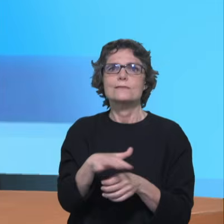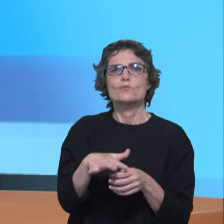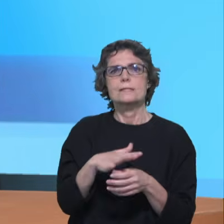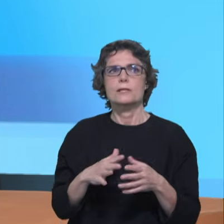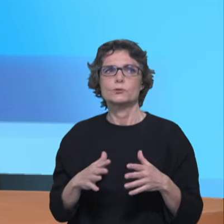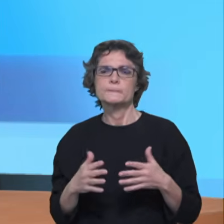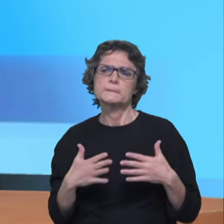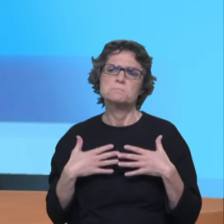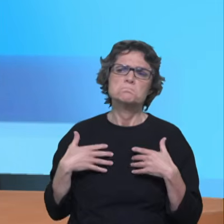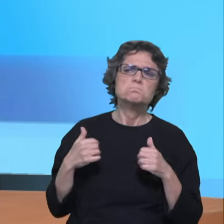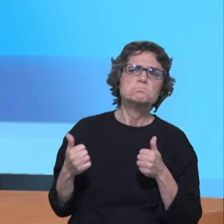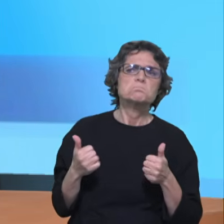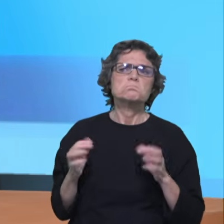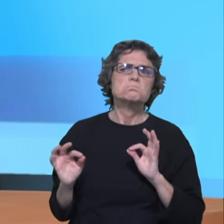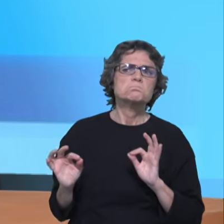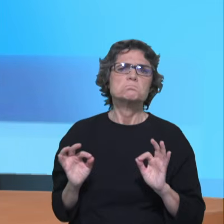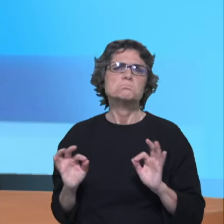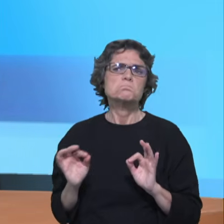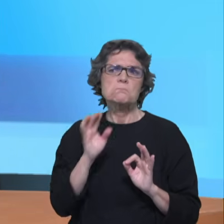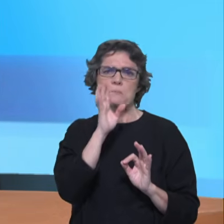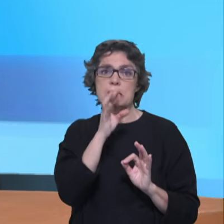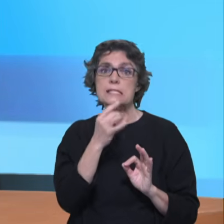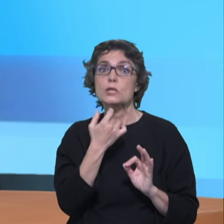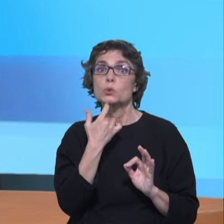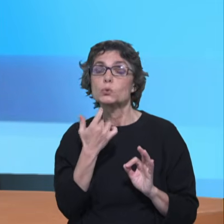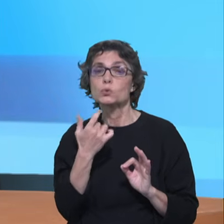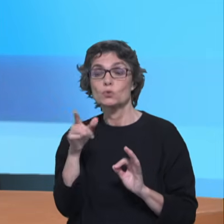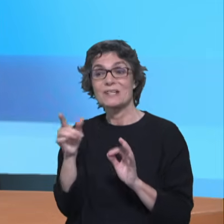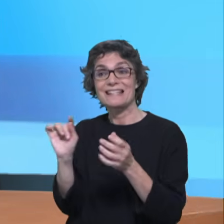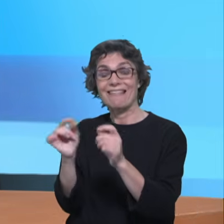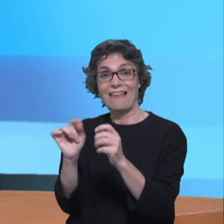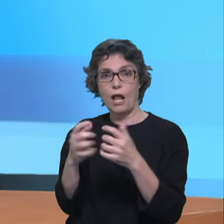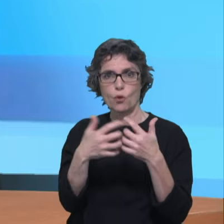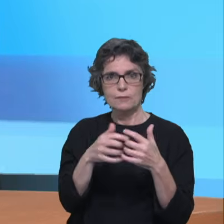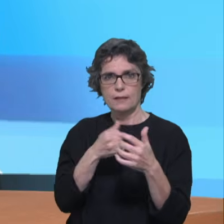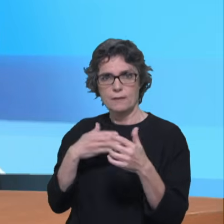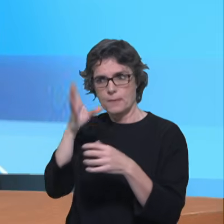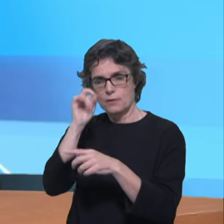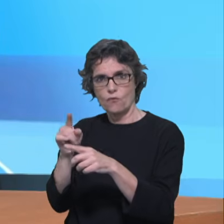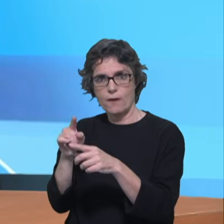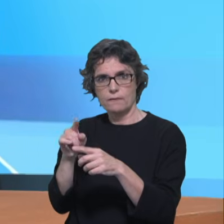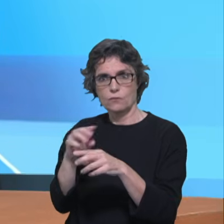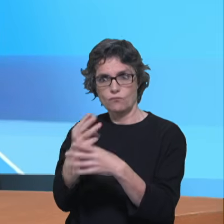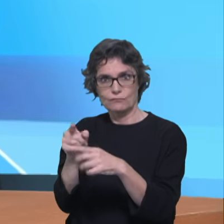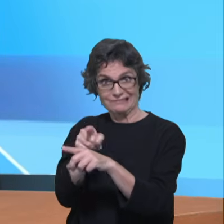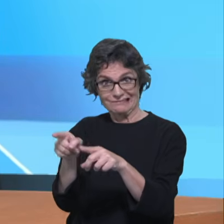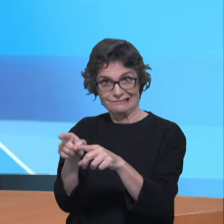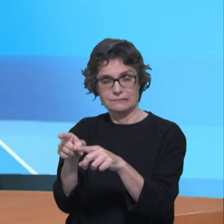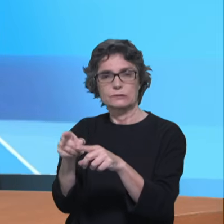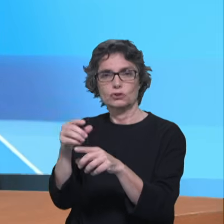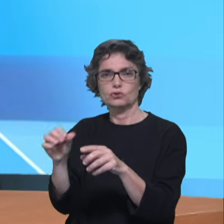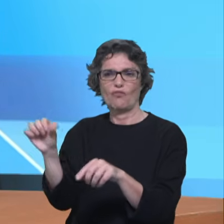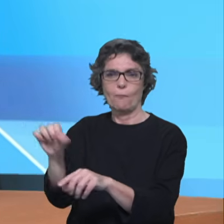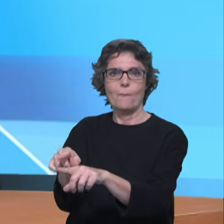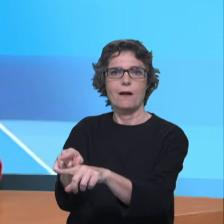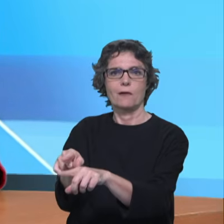porque se tudo falhar na concertação social, se tudo falhar com os parceiros sociais, tem o conforto